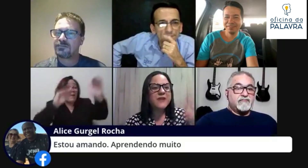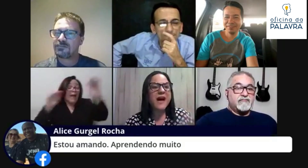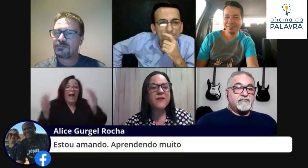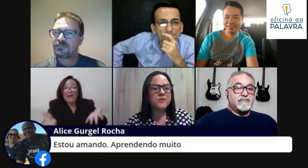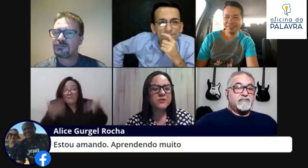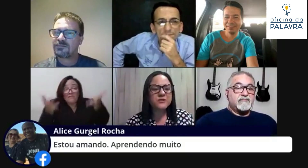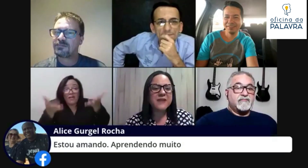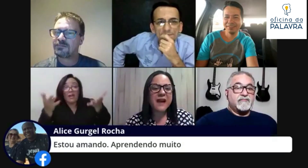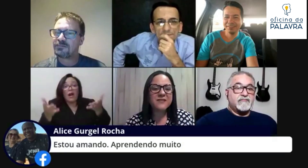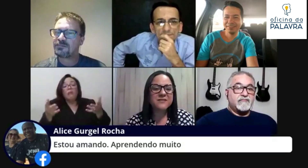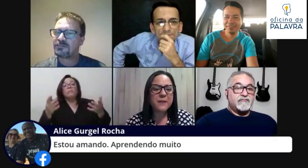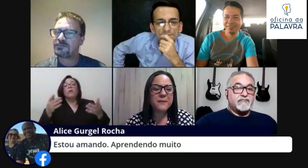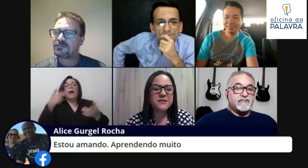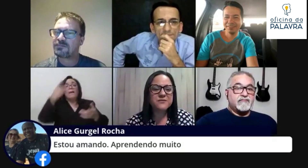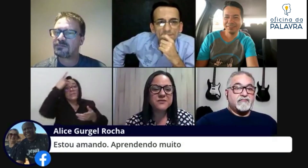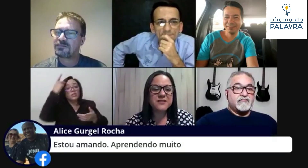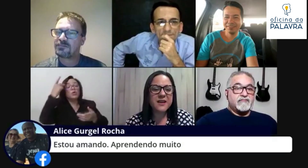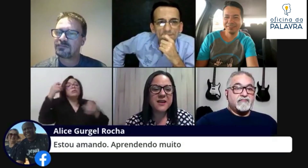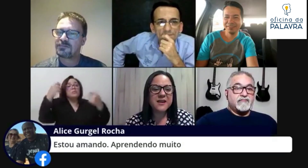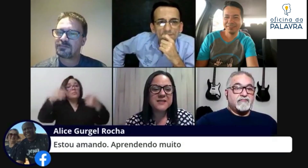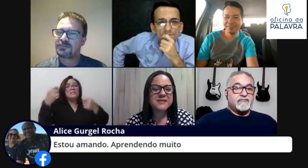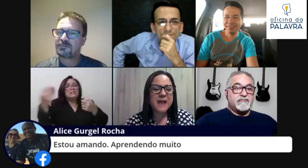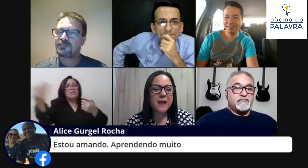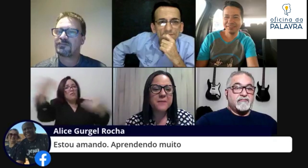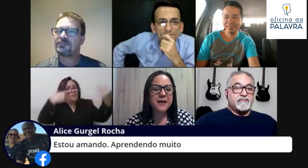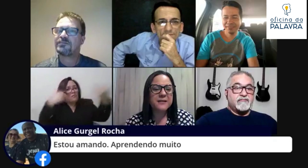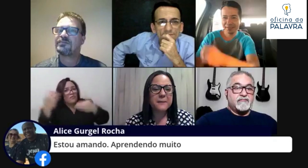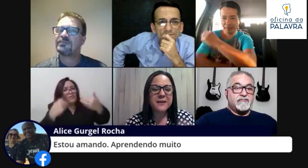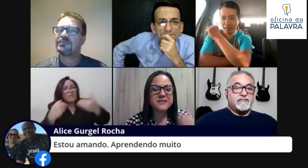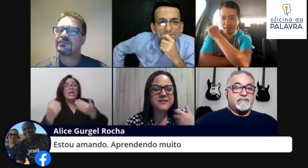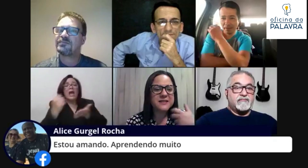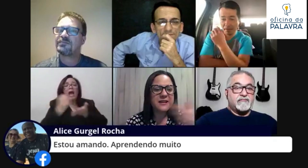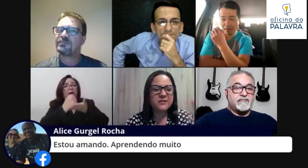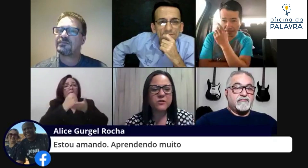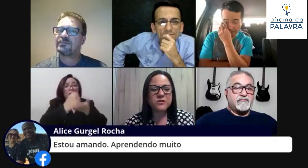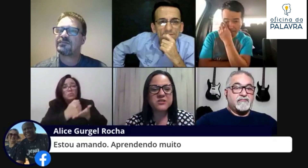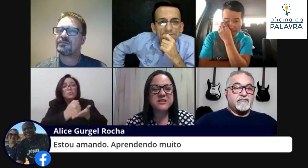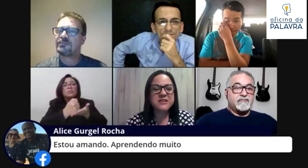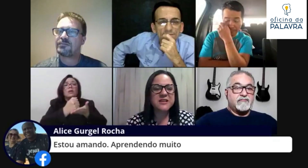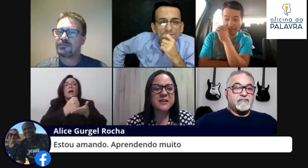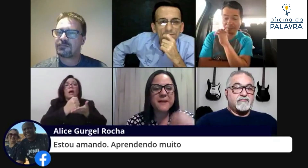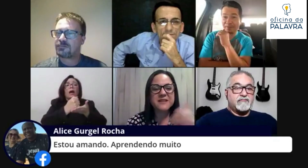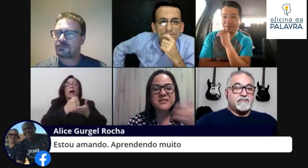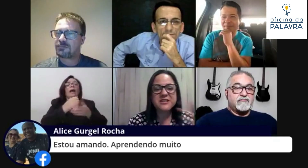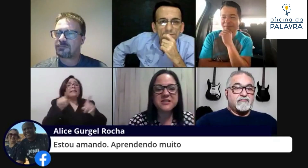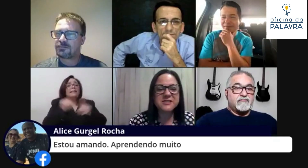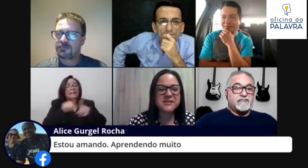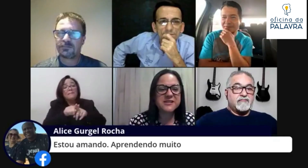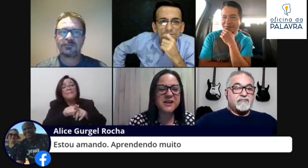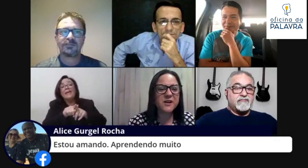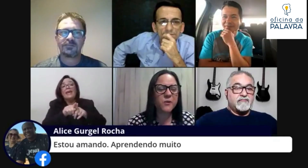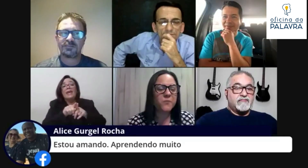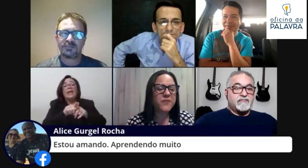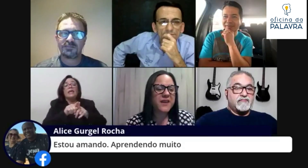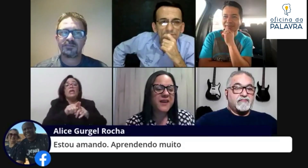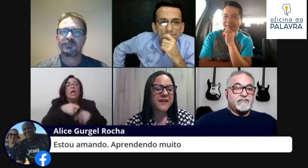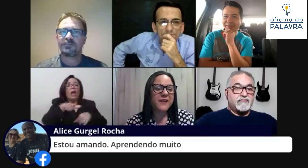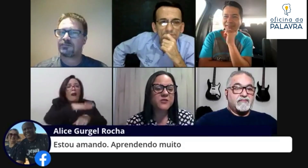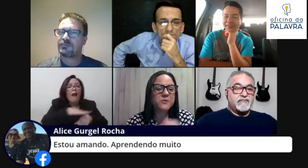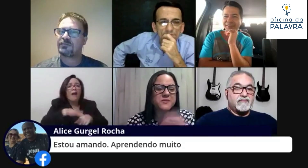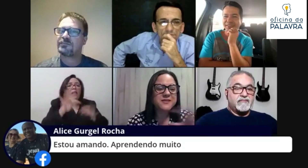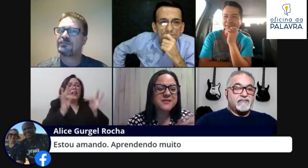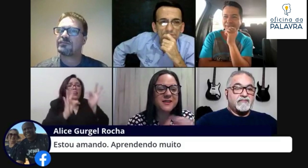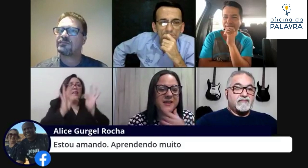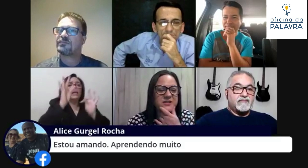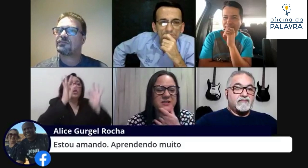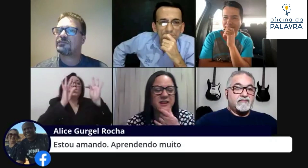quero ajudar, vou ajudar. Então, de repente, você sabe aí na parte da tecnologia, na parte de edição, eu